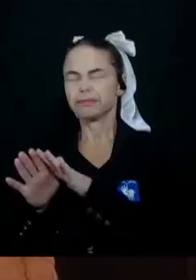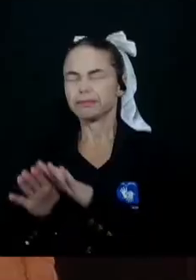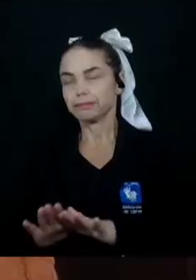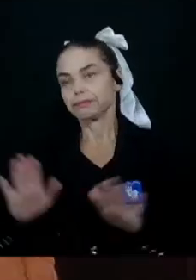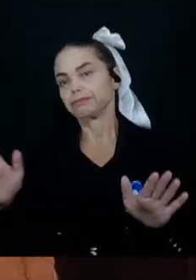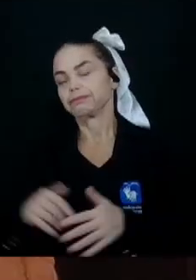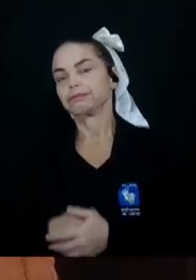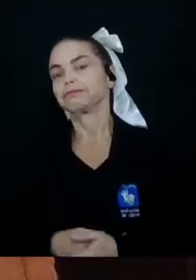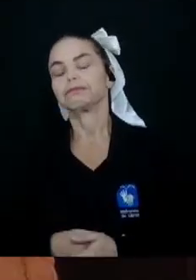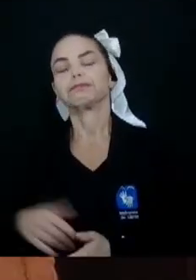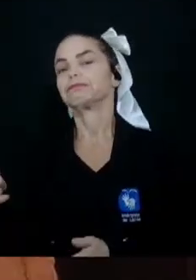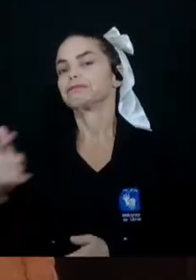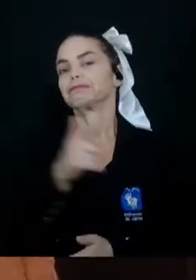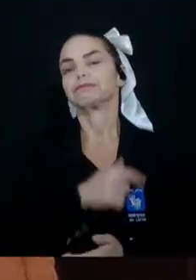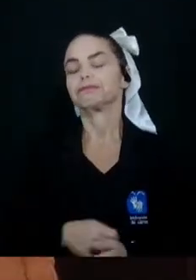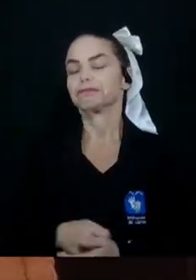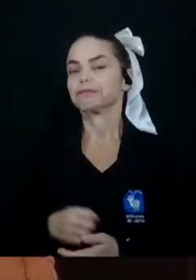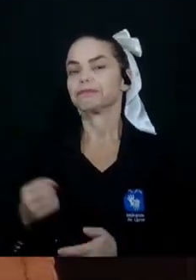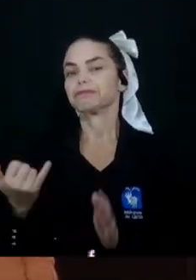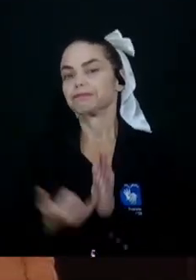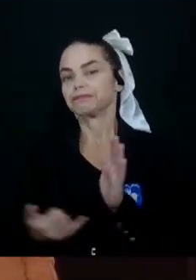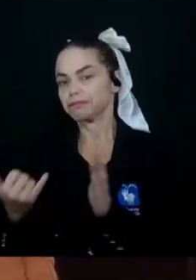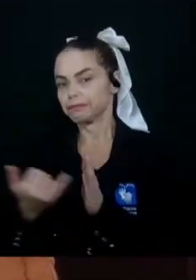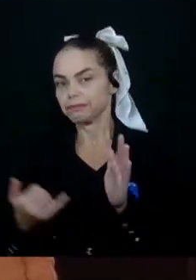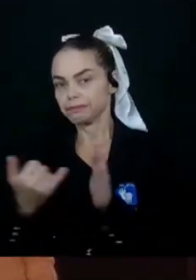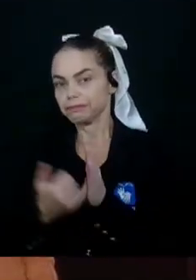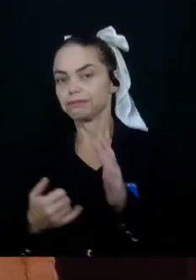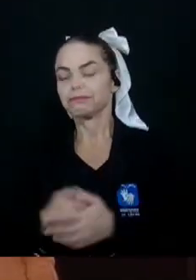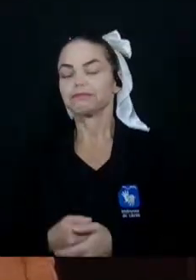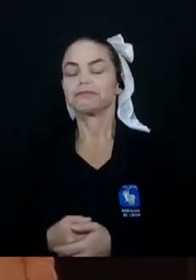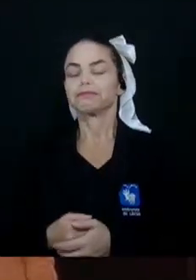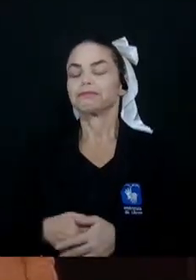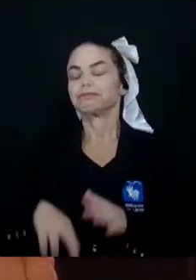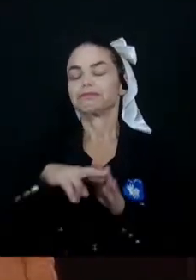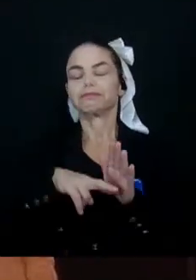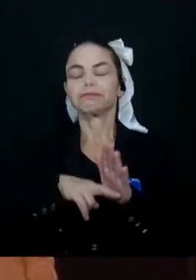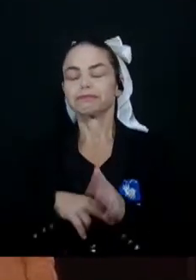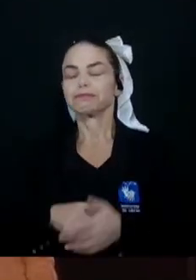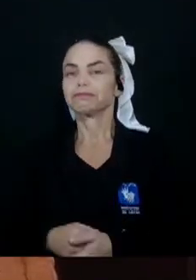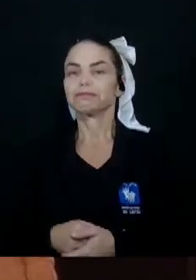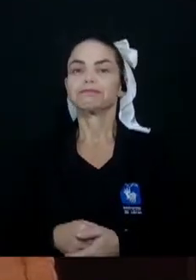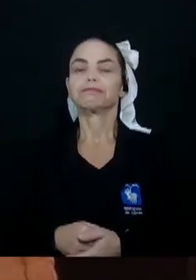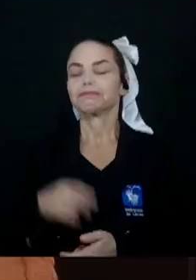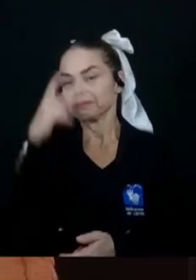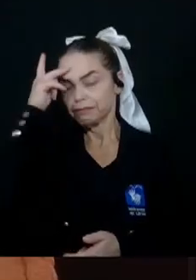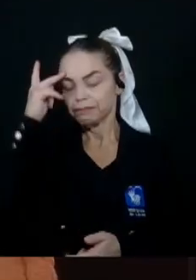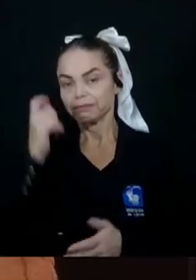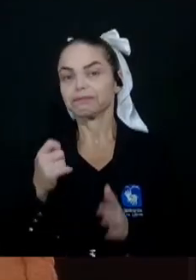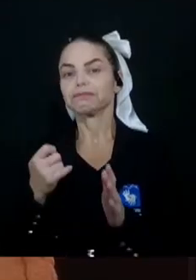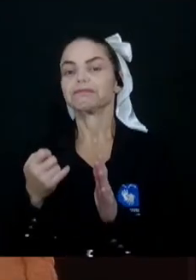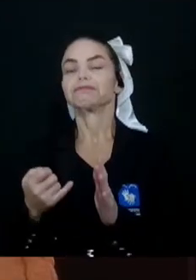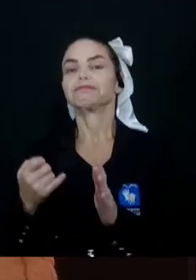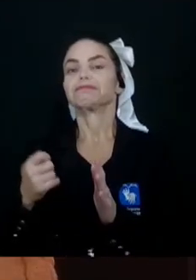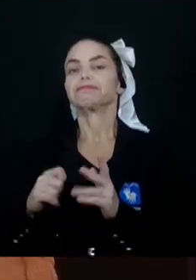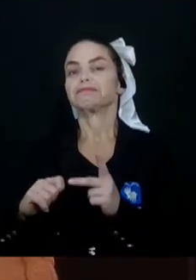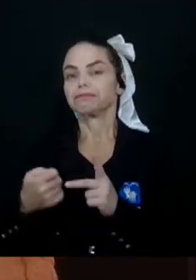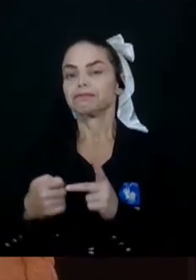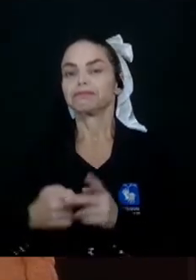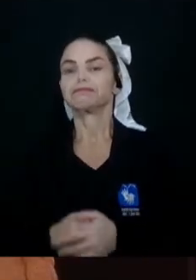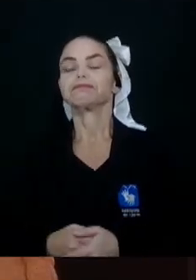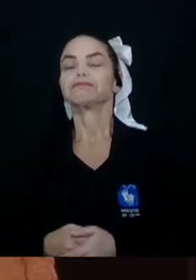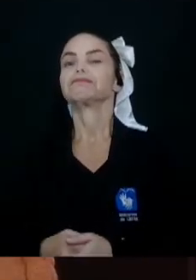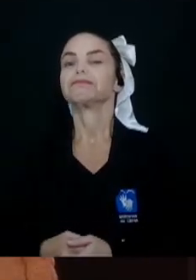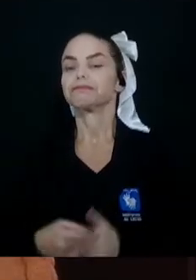existem novos impostos ou novas regras que venham onerar quem faça Pix. E aí, quando a gente fala sobre denúncia